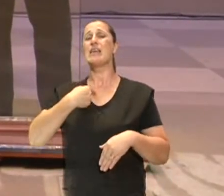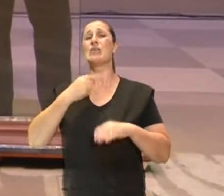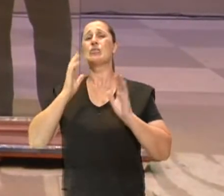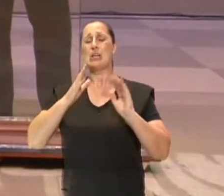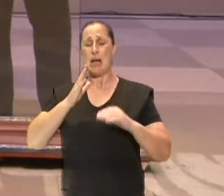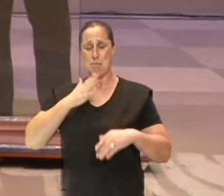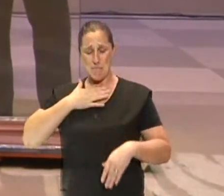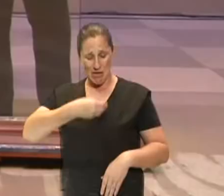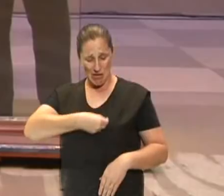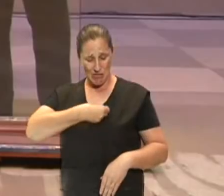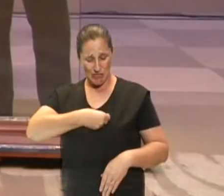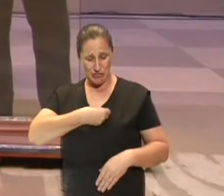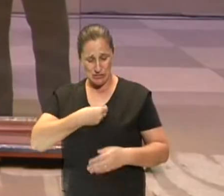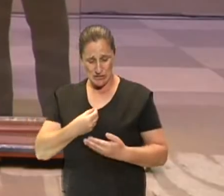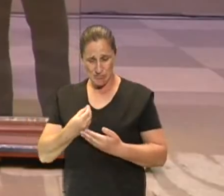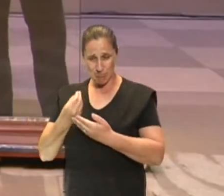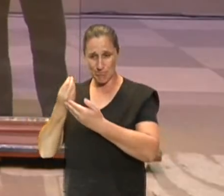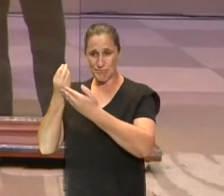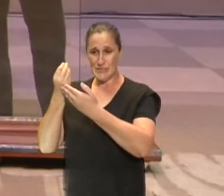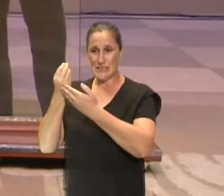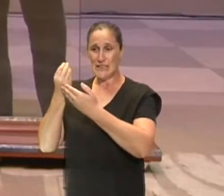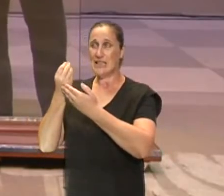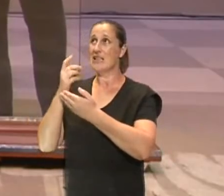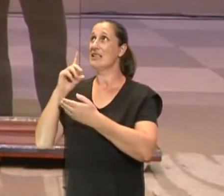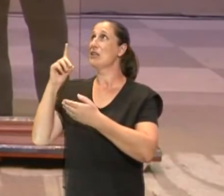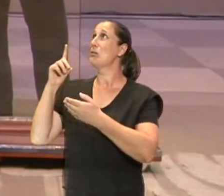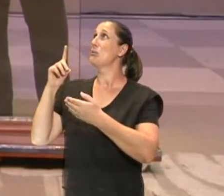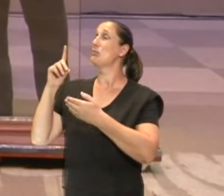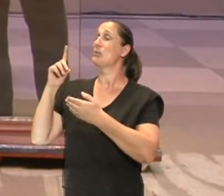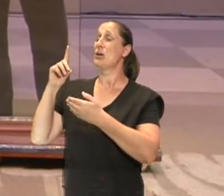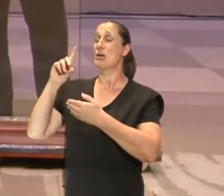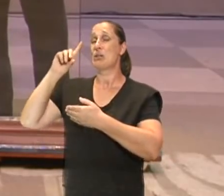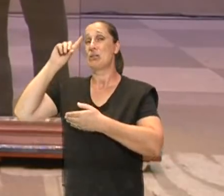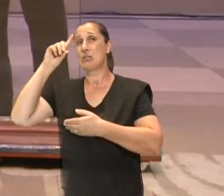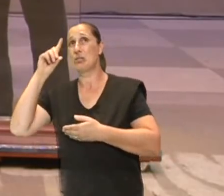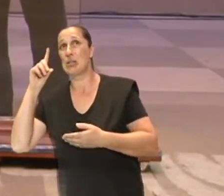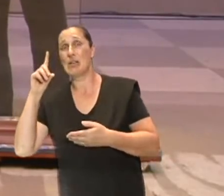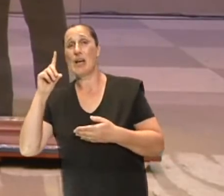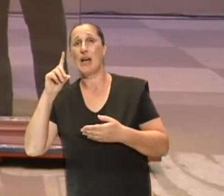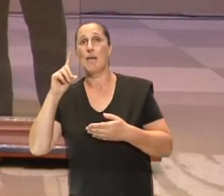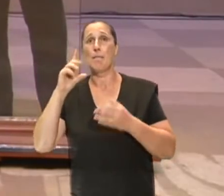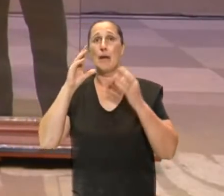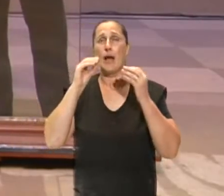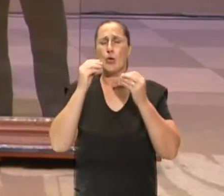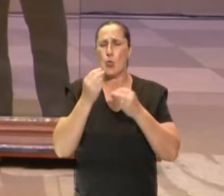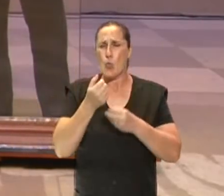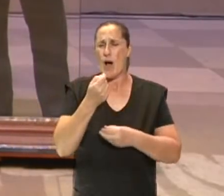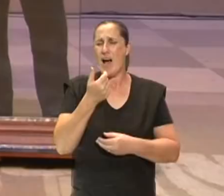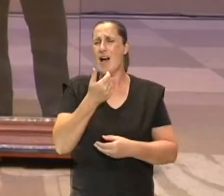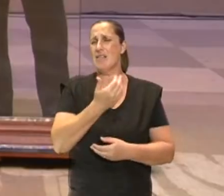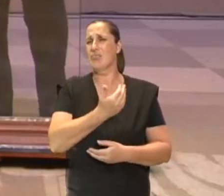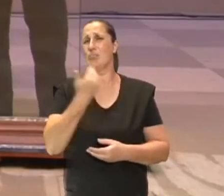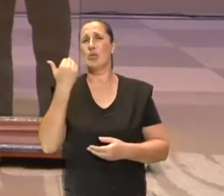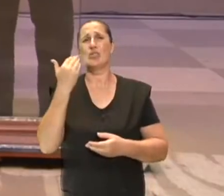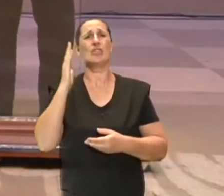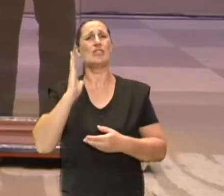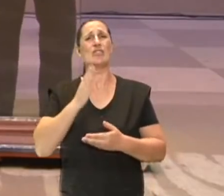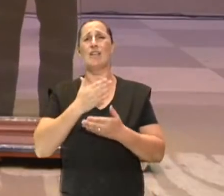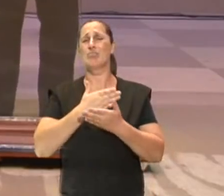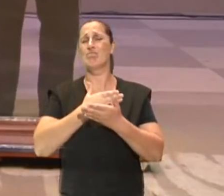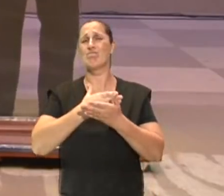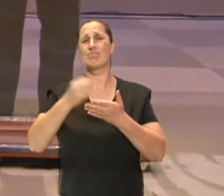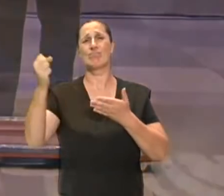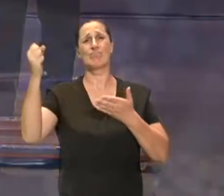minha vida, e ele me corta do tear. Do dia para a noite, tu darás cabo de mim. Olha que